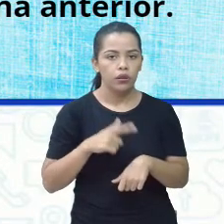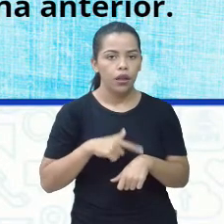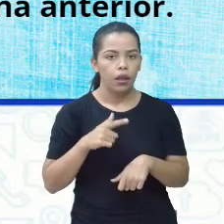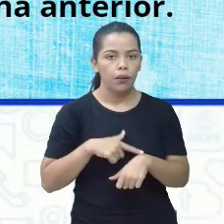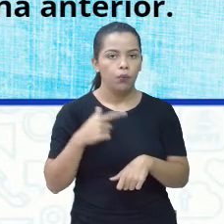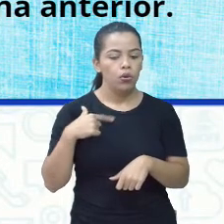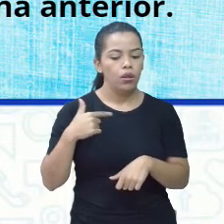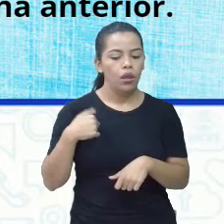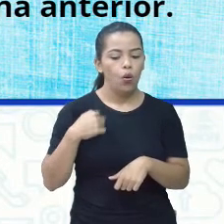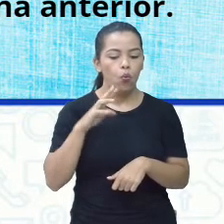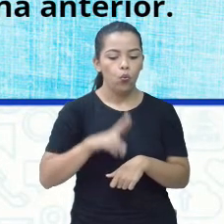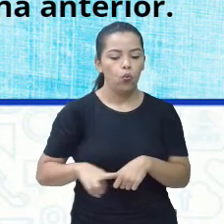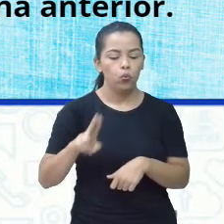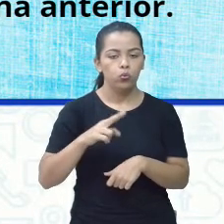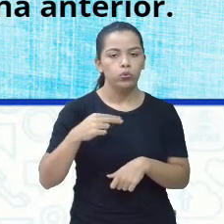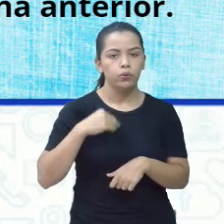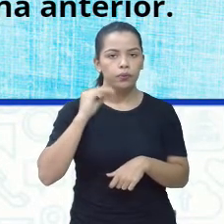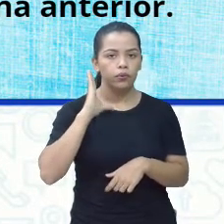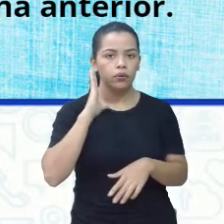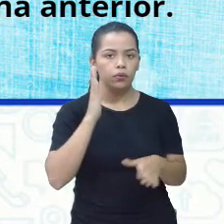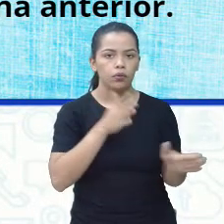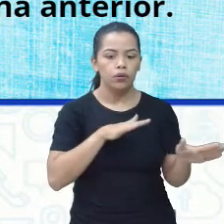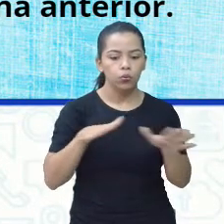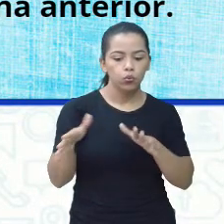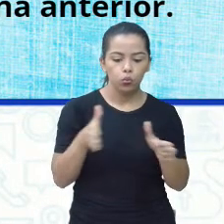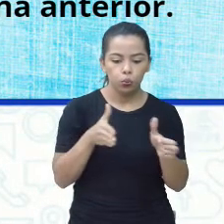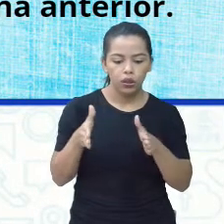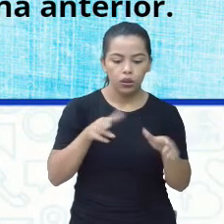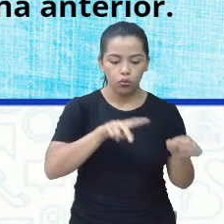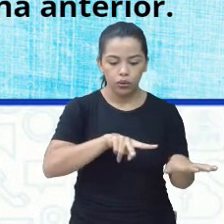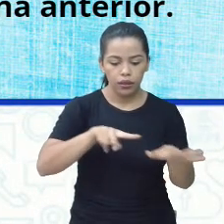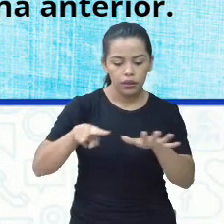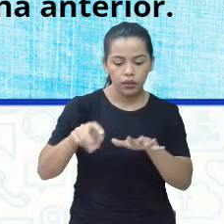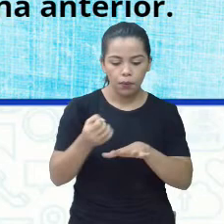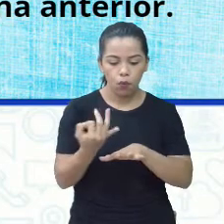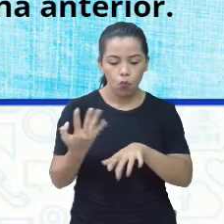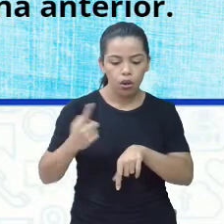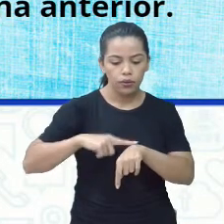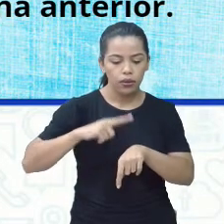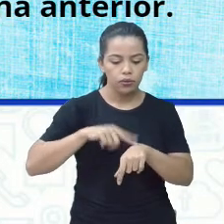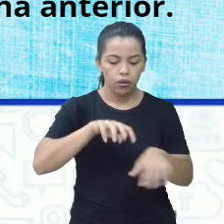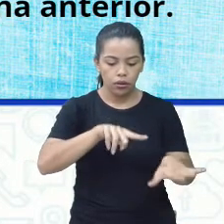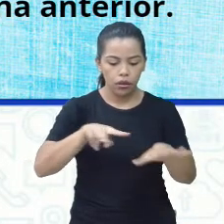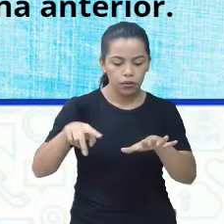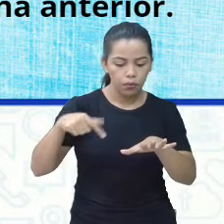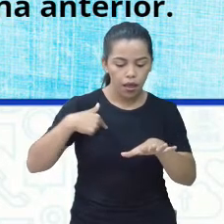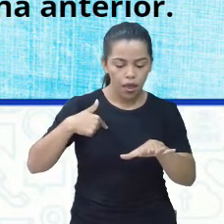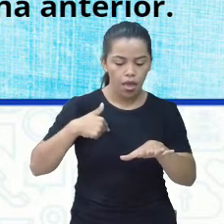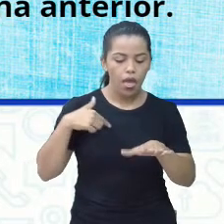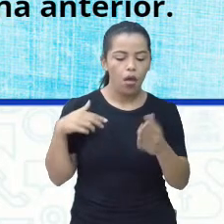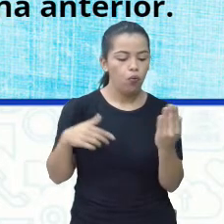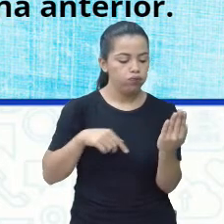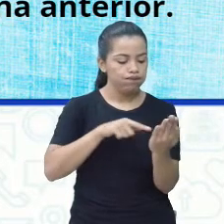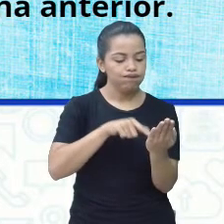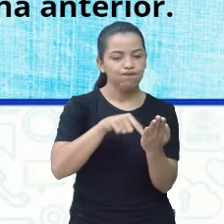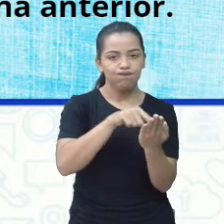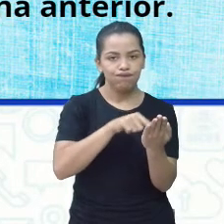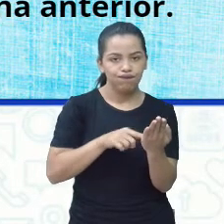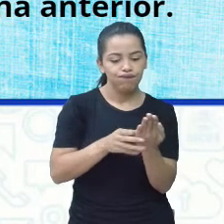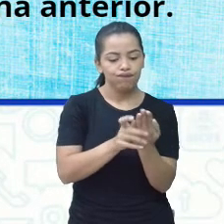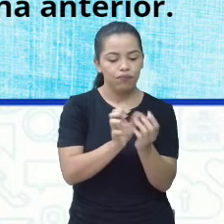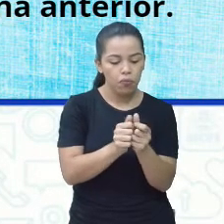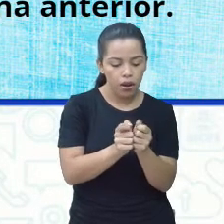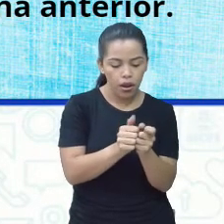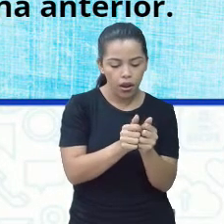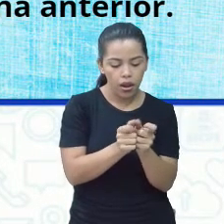meu aparelho durante a semana. Quantas horas por semana eu fico conectada ao celular e